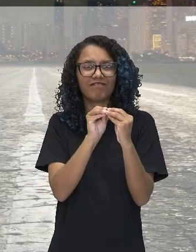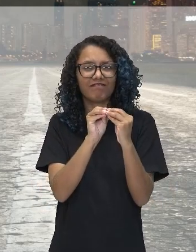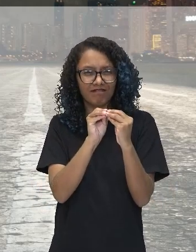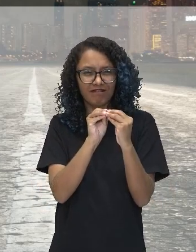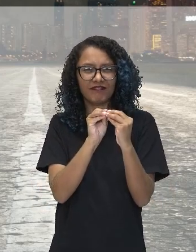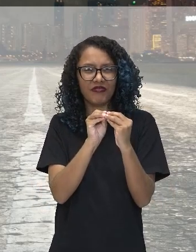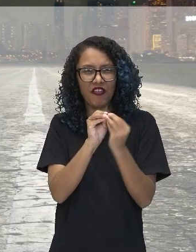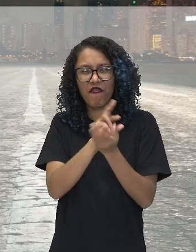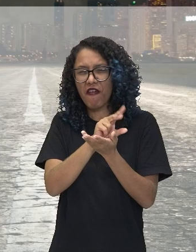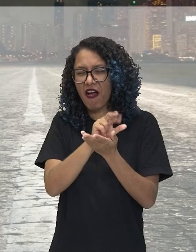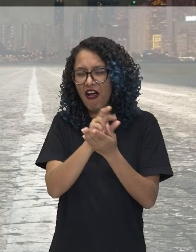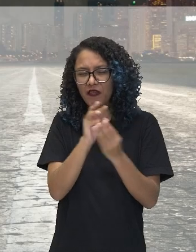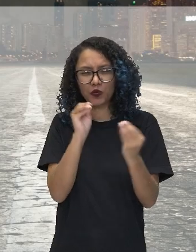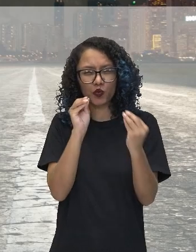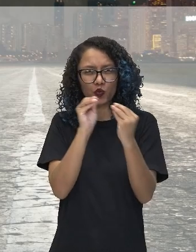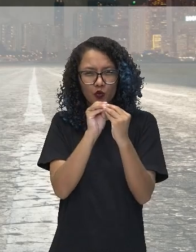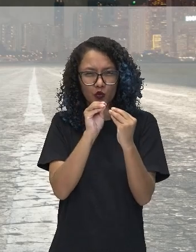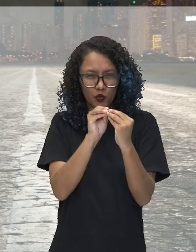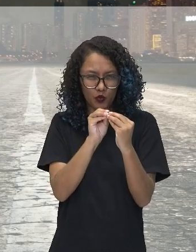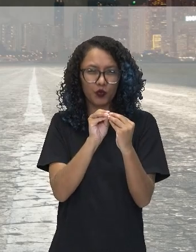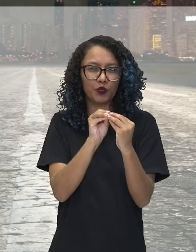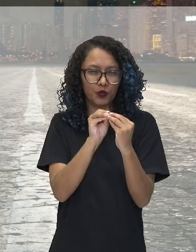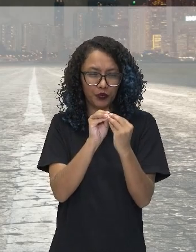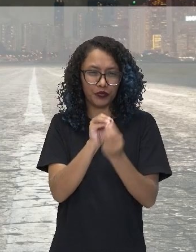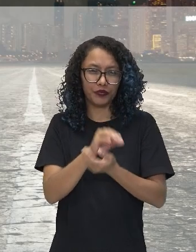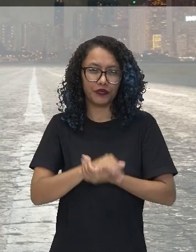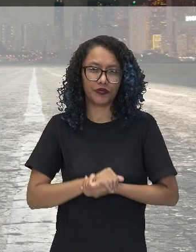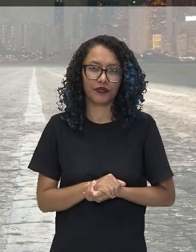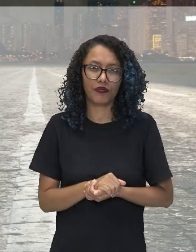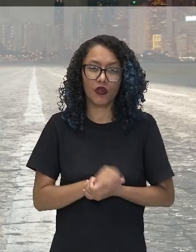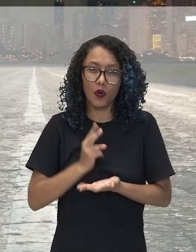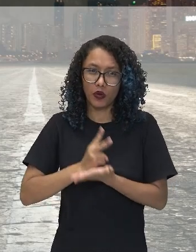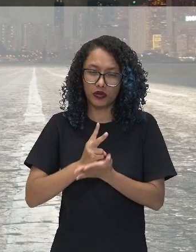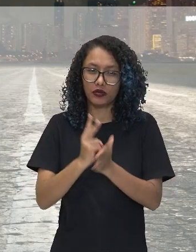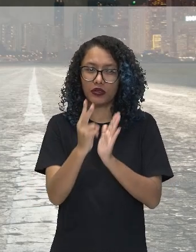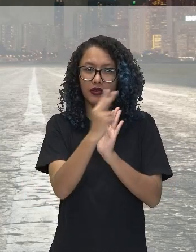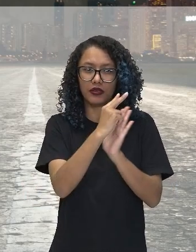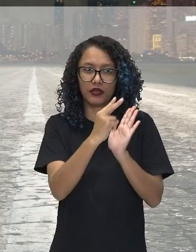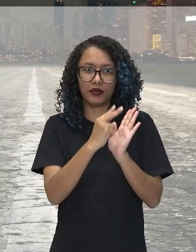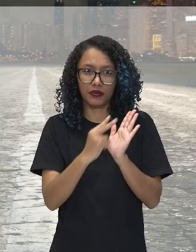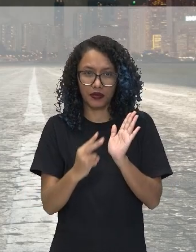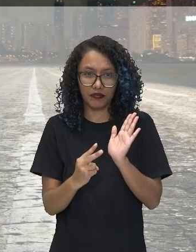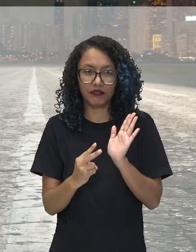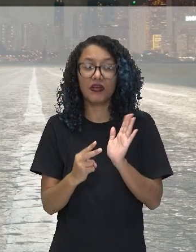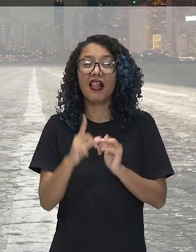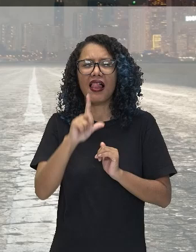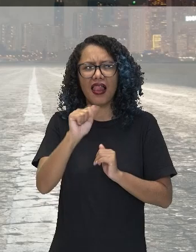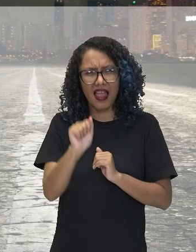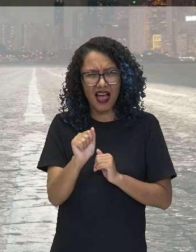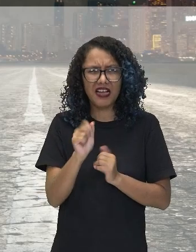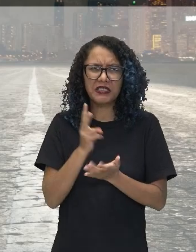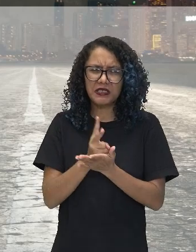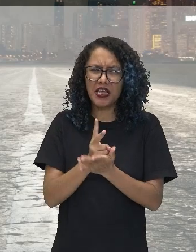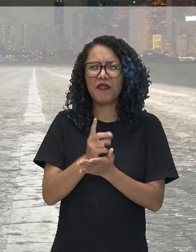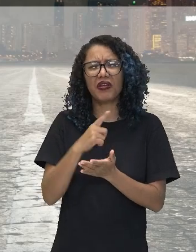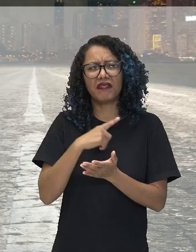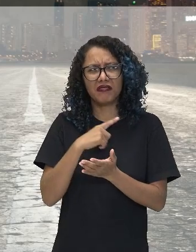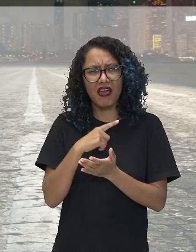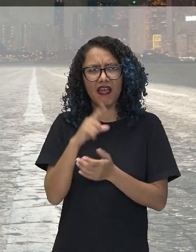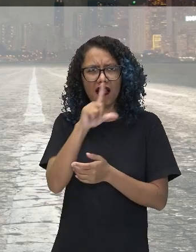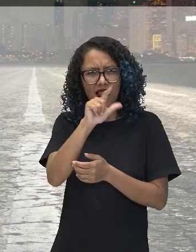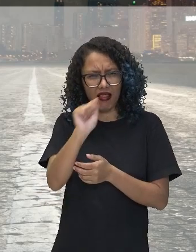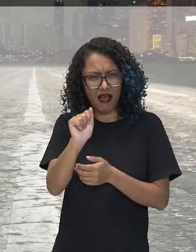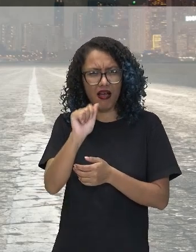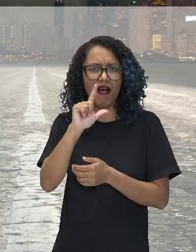amada dele, né? Ele me quis, a besé eu também la queria. O lá continua, né? Como não haver amado seus grandes